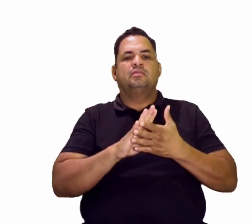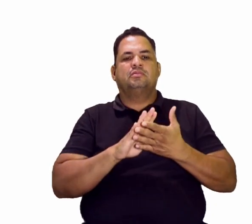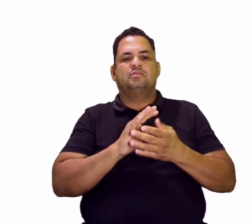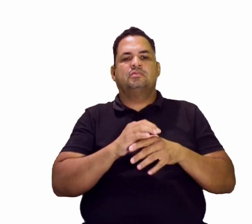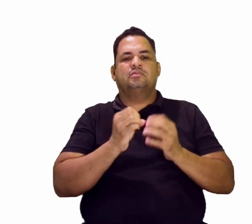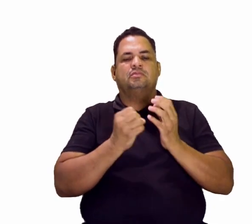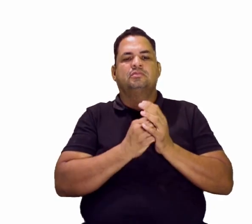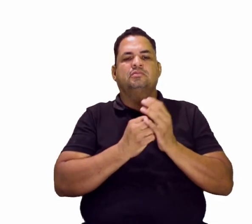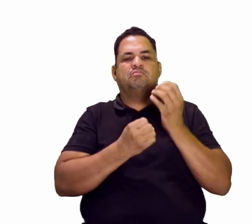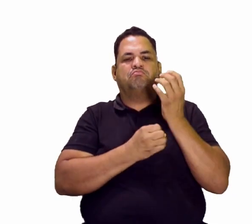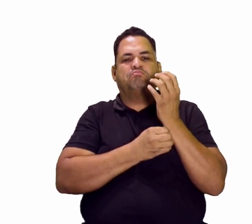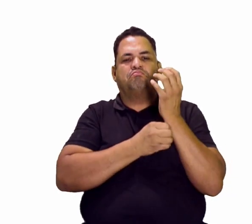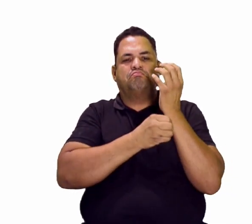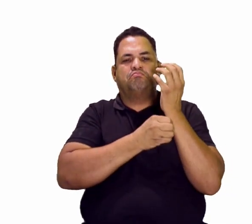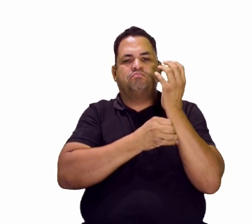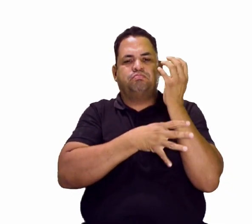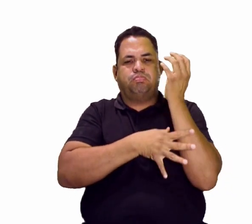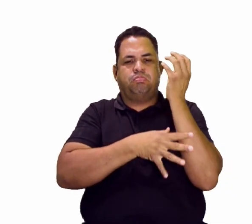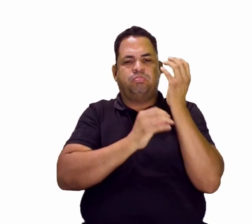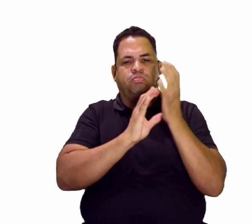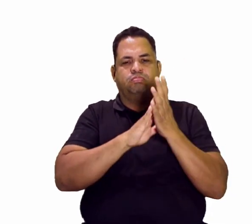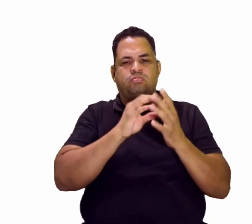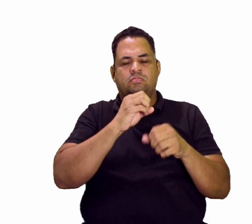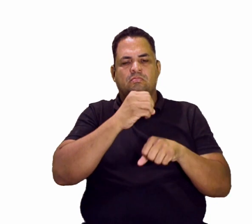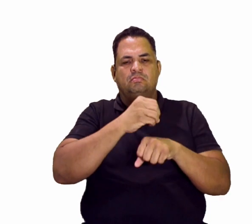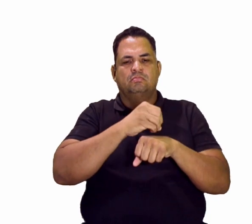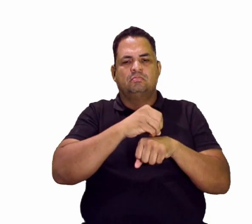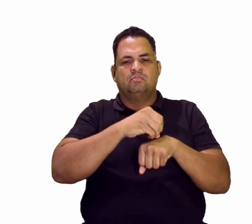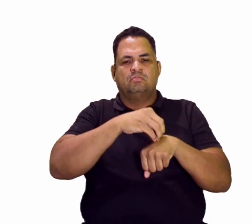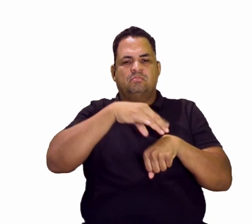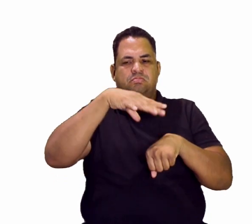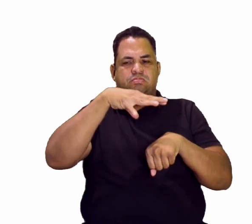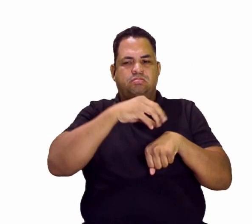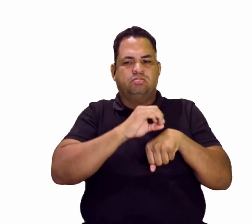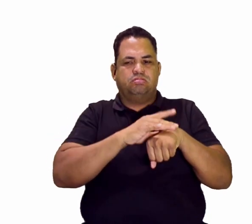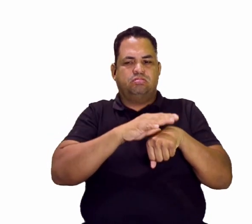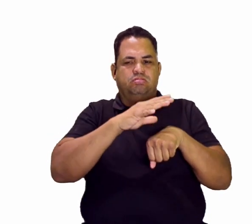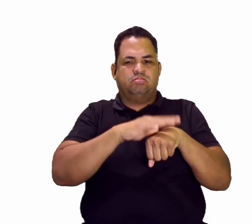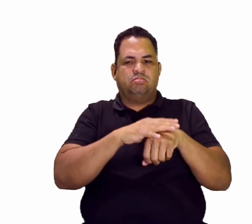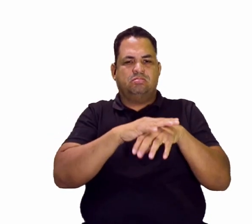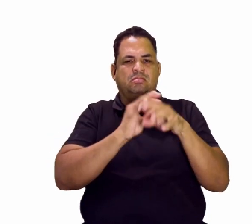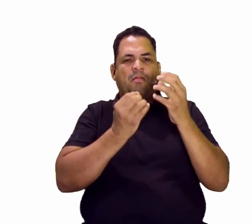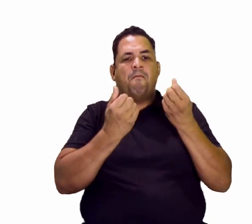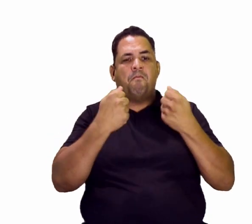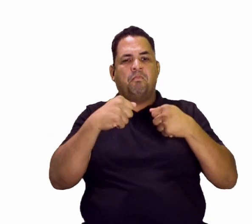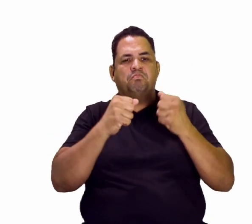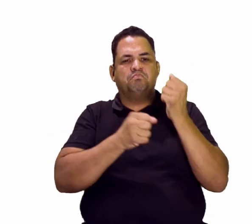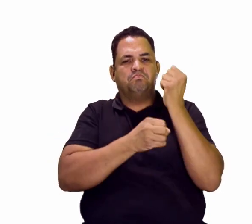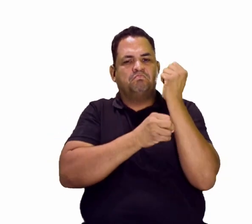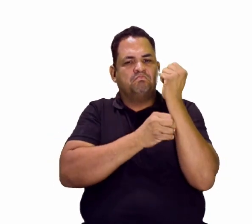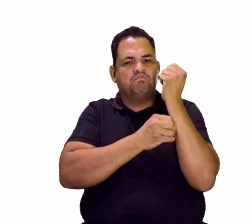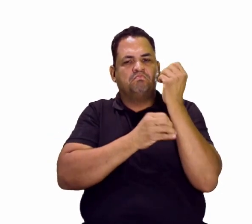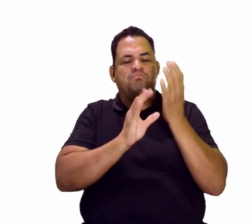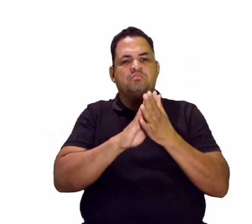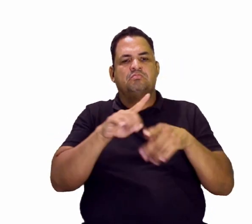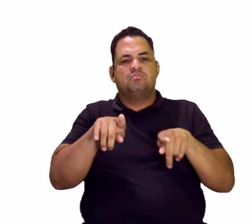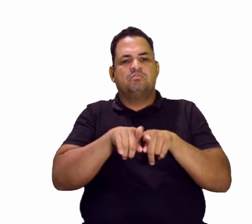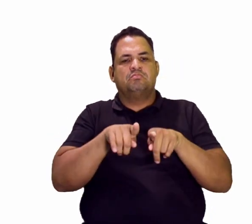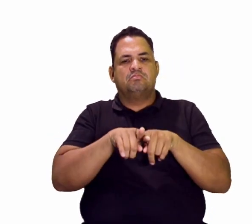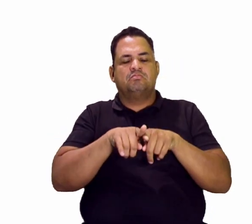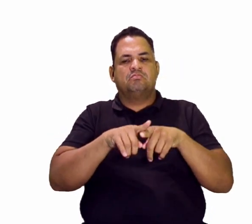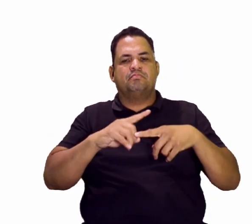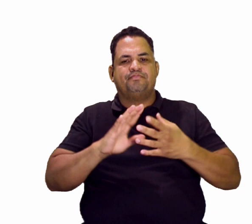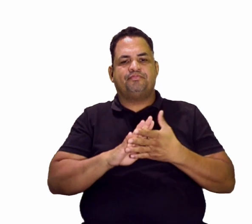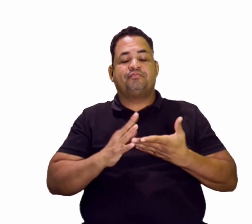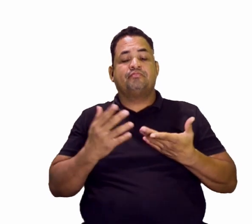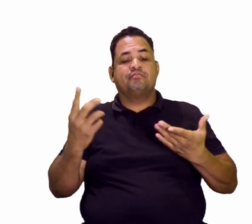por alergias, tá? Presta atenção, a conjuntivite pode ser uma alergia ou também